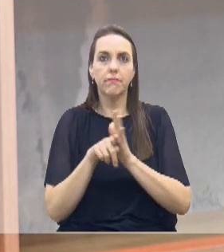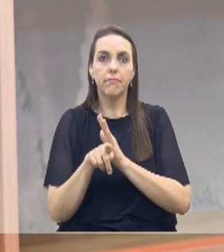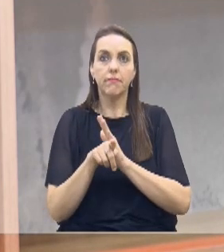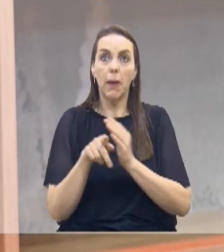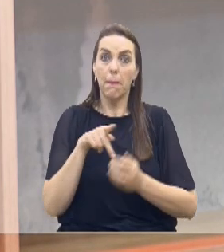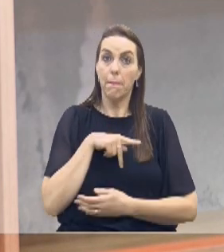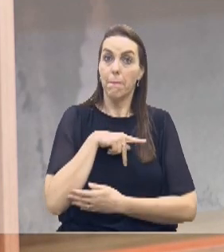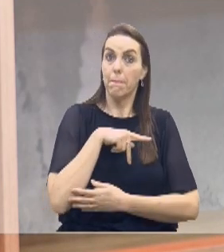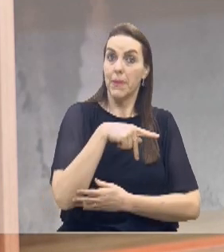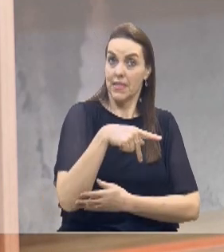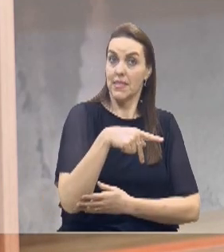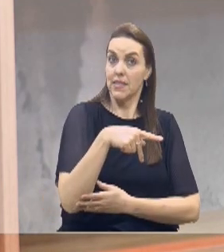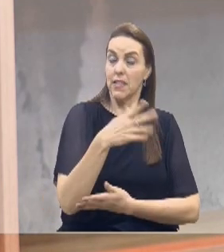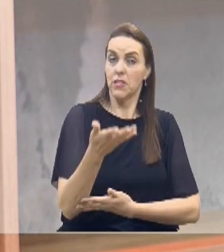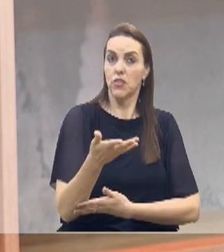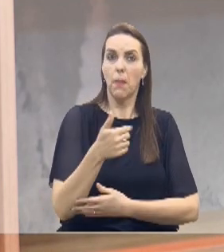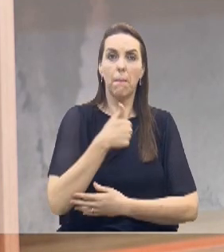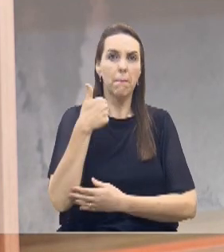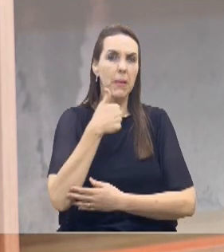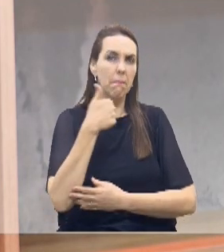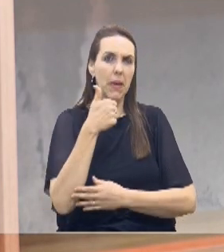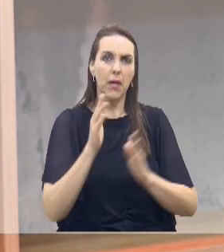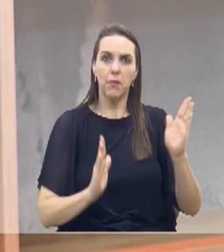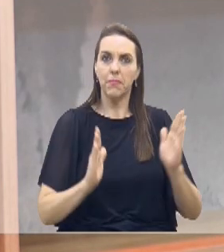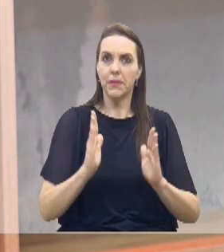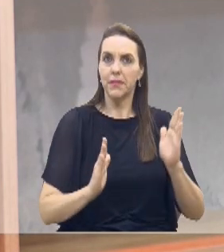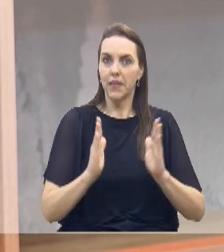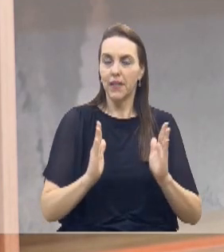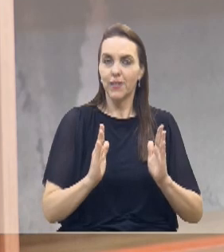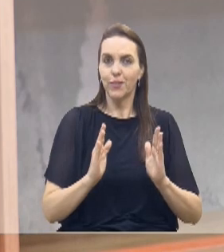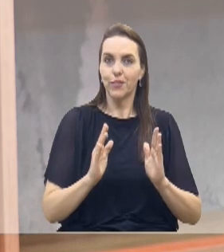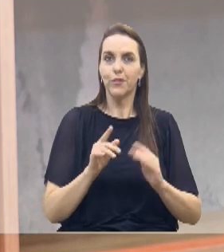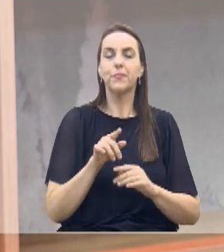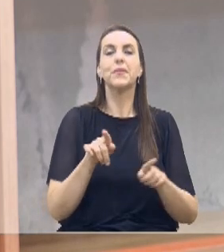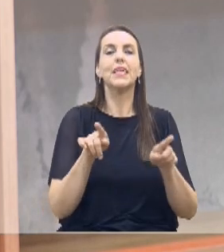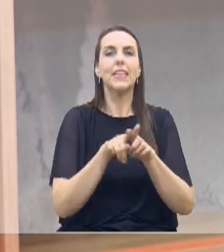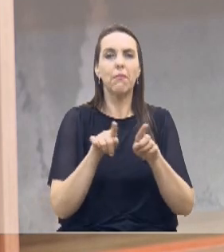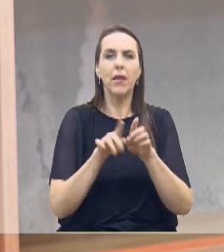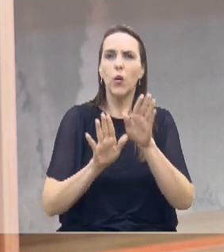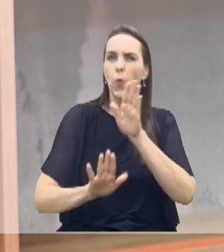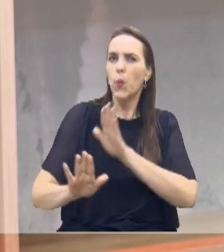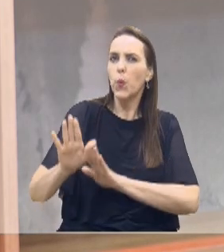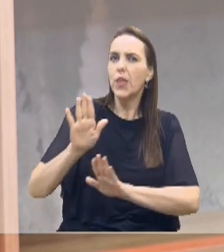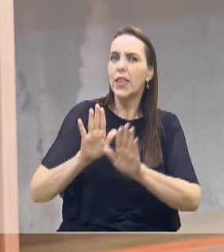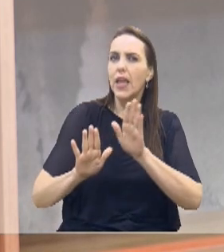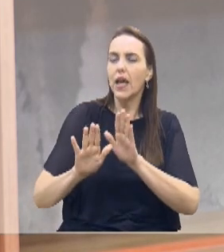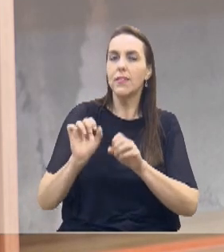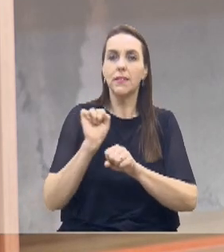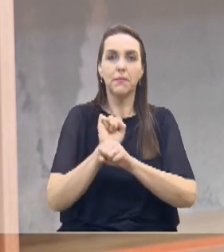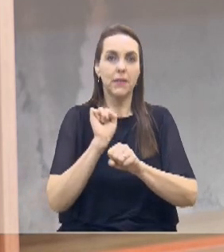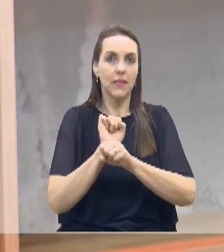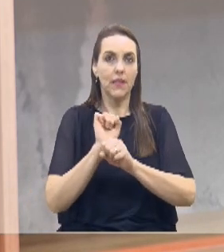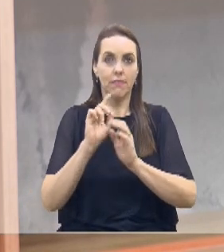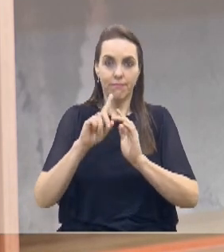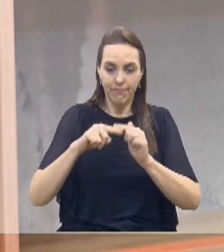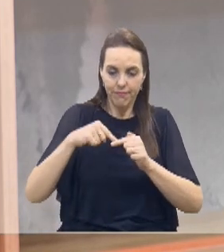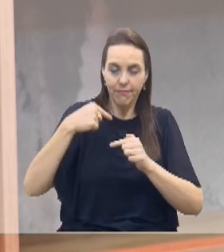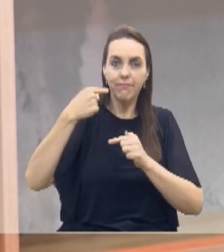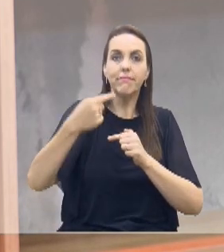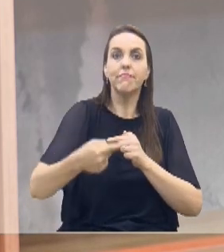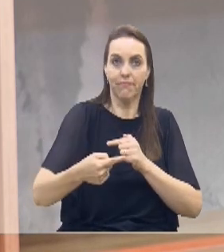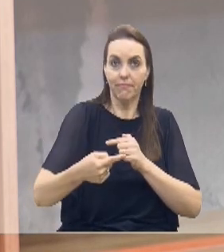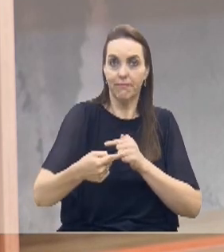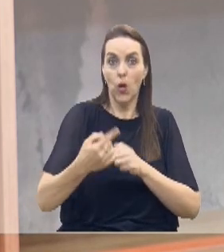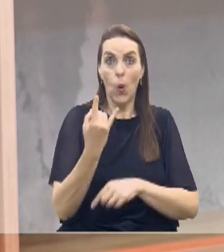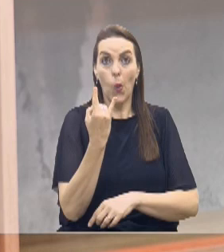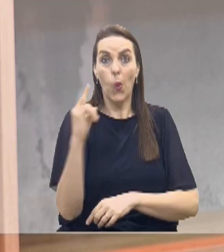em primeiro mandato. Mas a senhora teve um cuidado de esperar também a sequência. Ficou, digamos assim, Para o último ano.